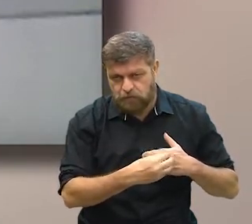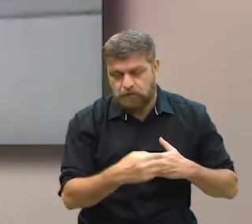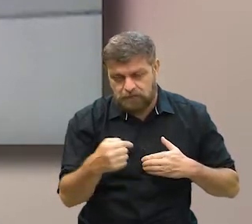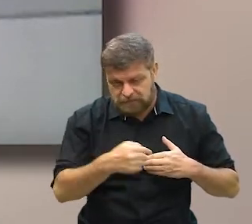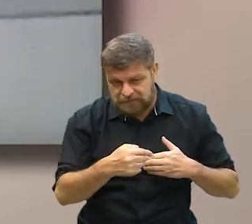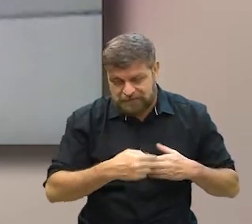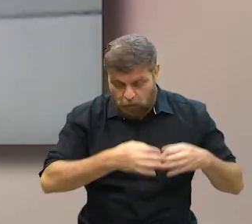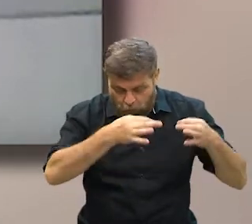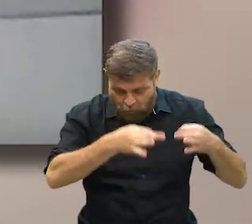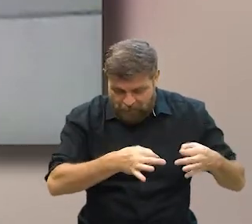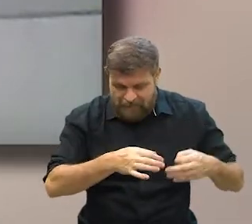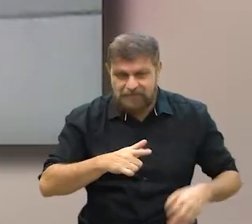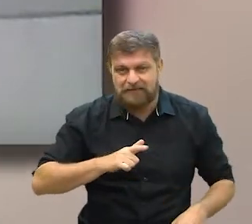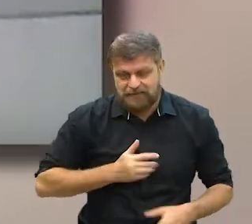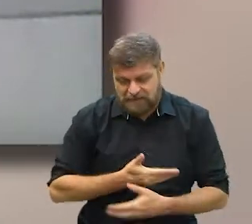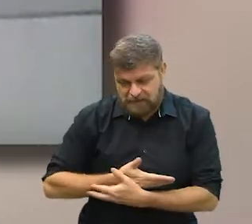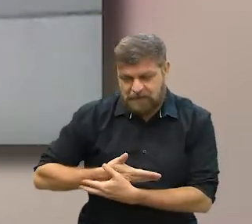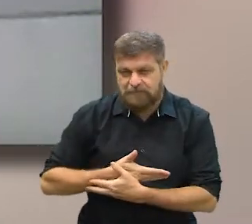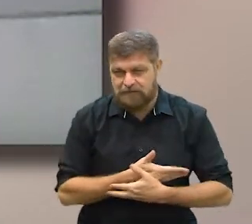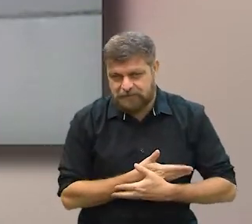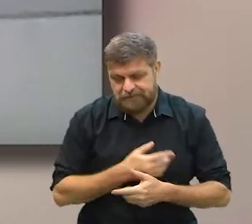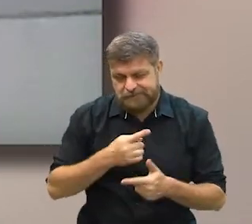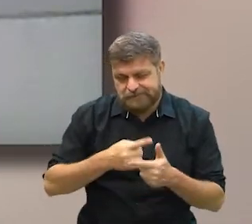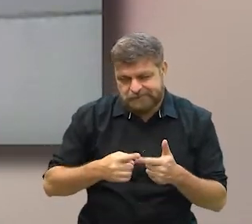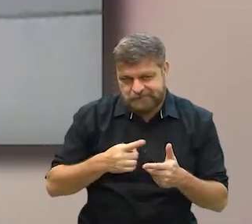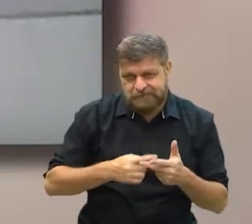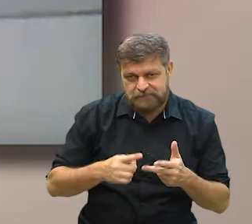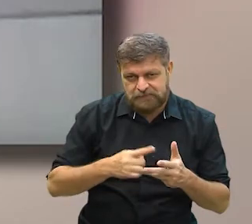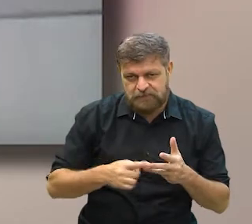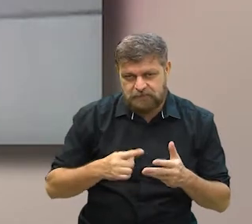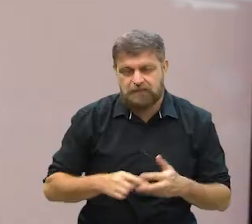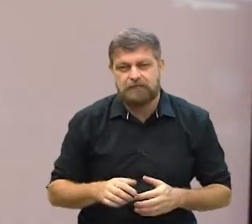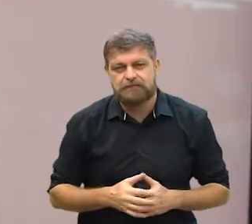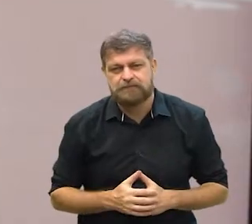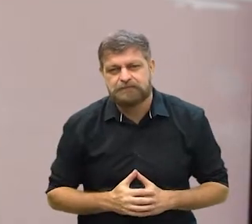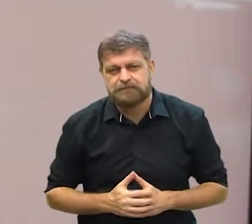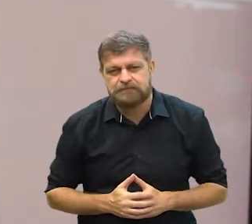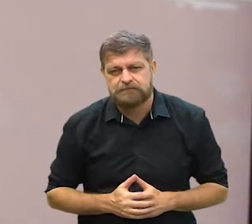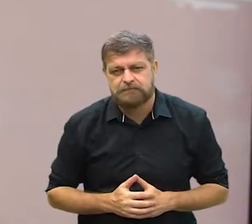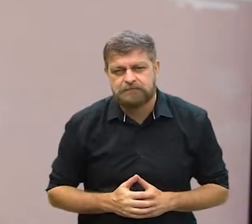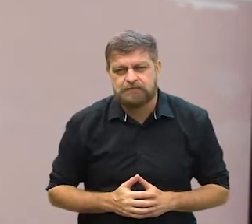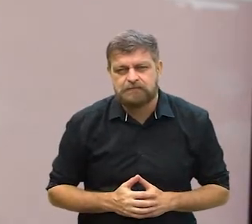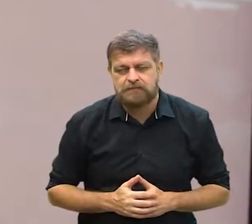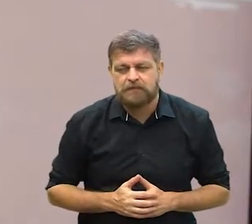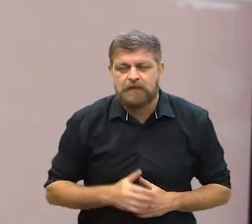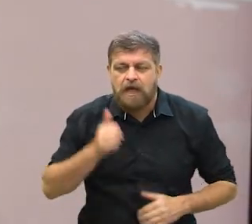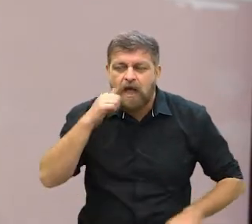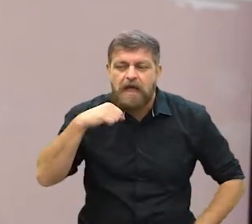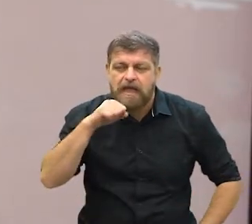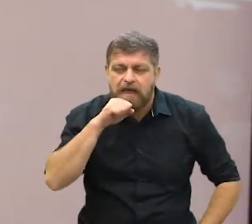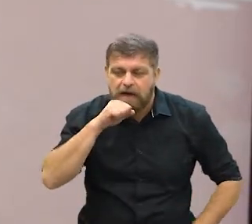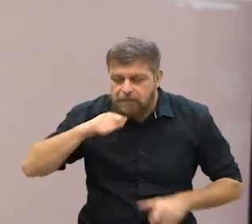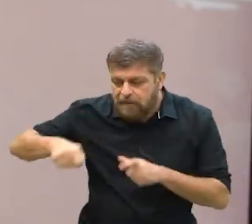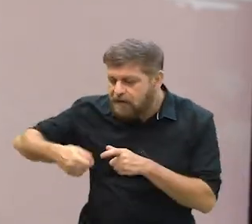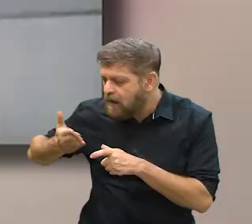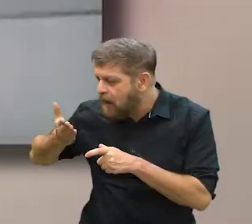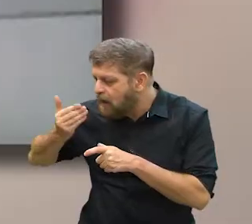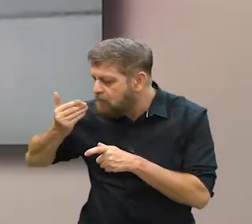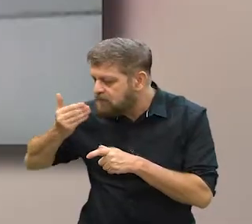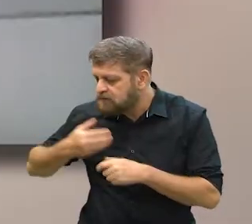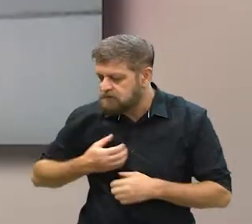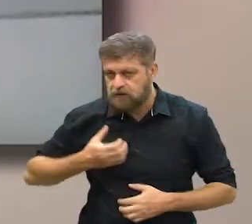sucção correta, né, e obter uma quantidade boa de leite. E a alimentação da mãe influencia no